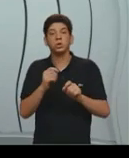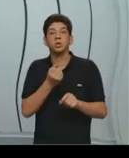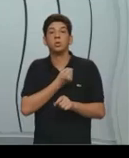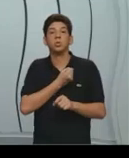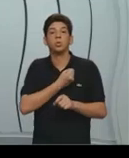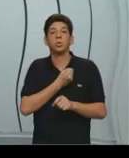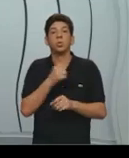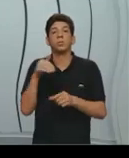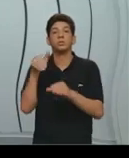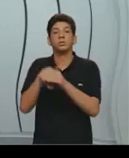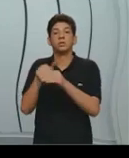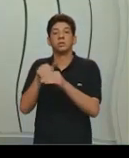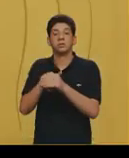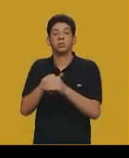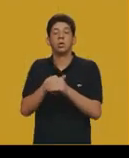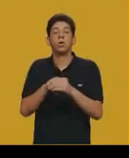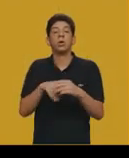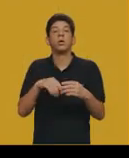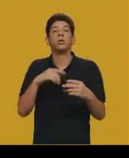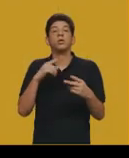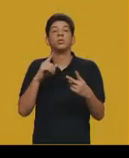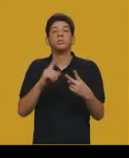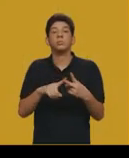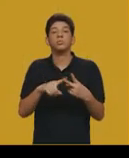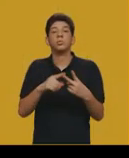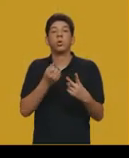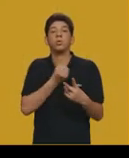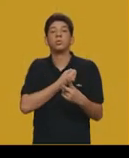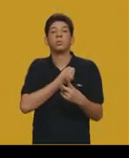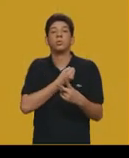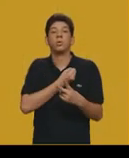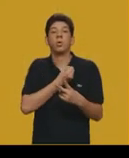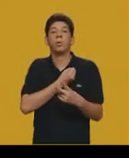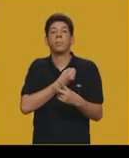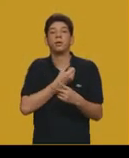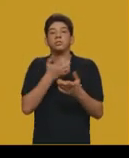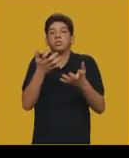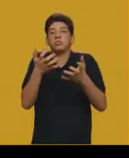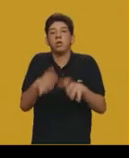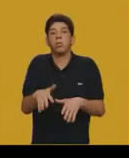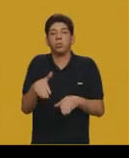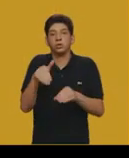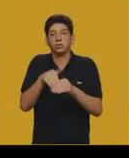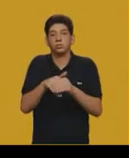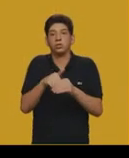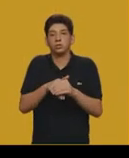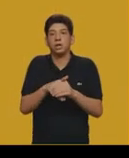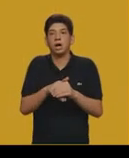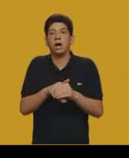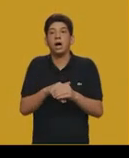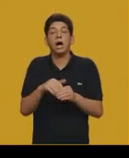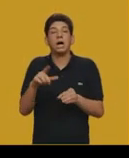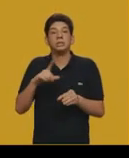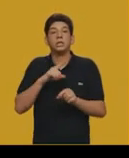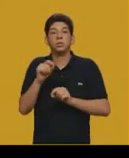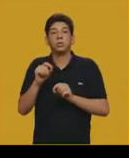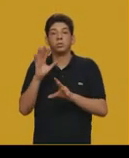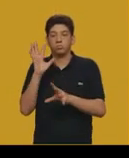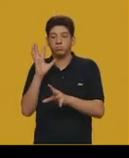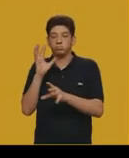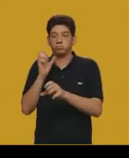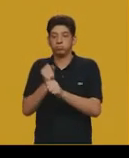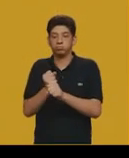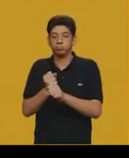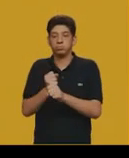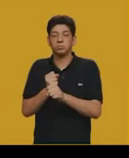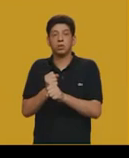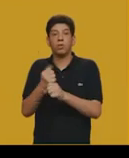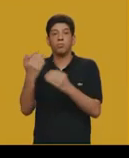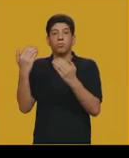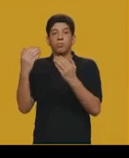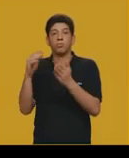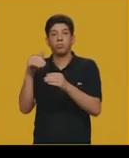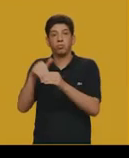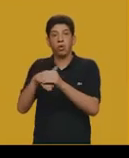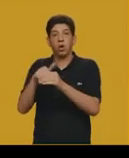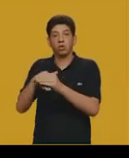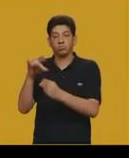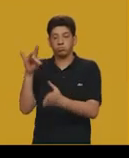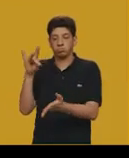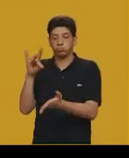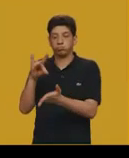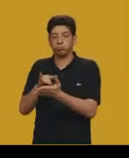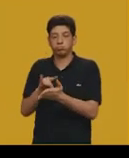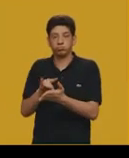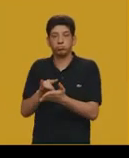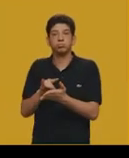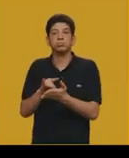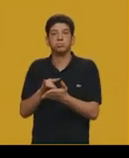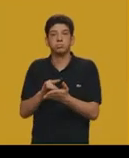número de abstenções de votos desses eleitores, e aí você vai gerar o número de votos apurados, ou seja, só as pessoas que foram votar que vão ser